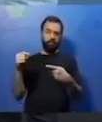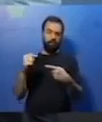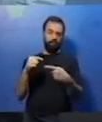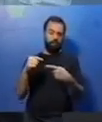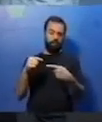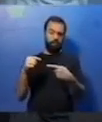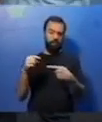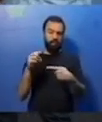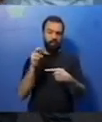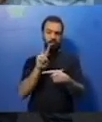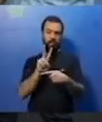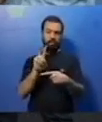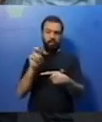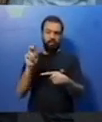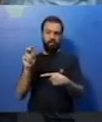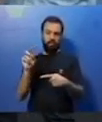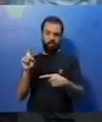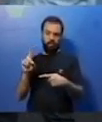216.